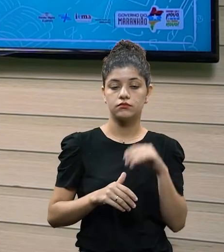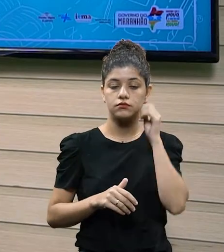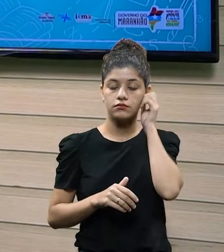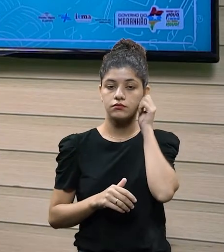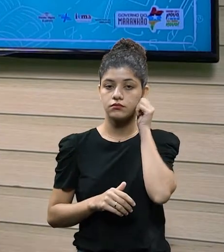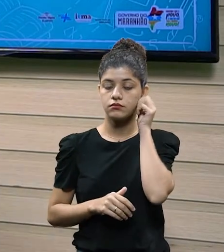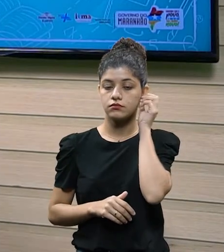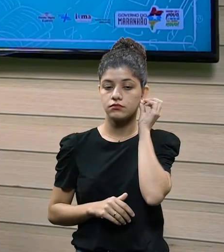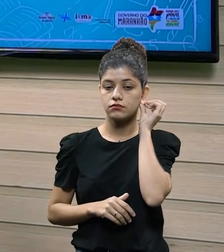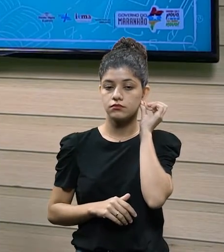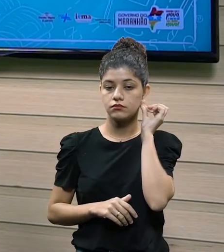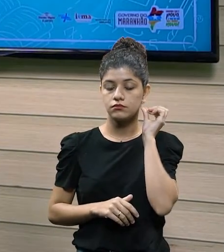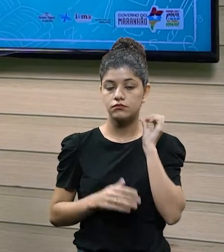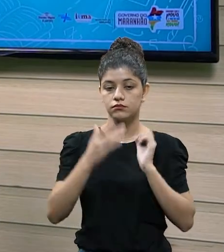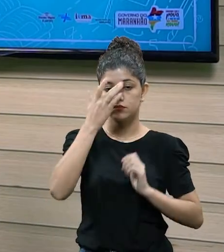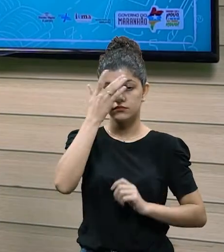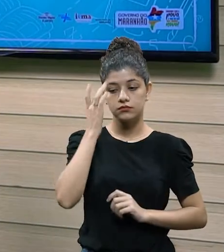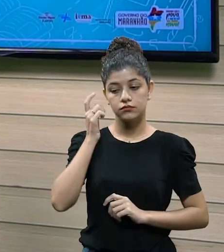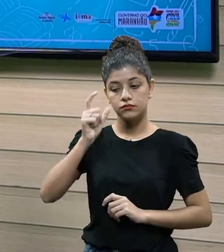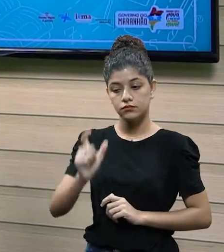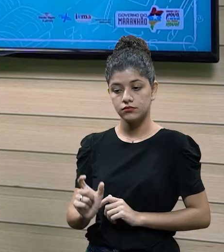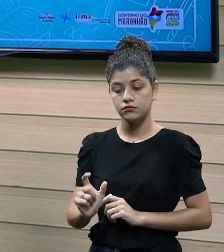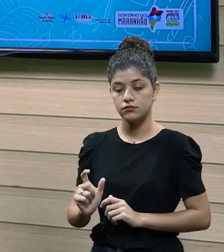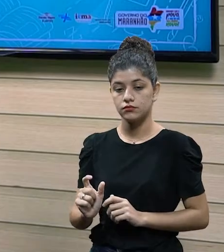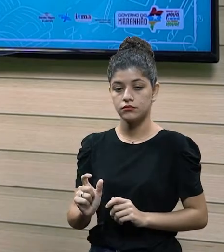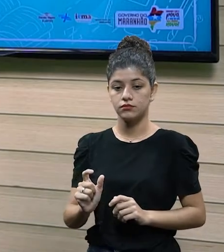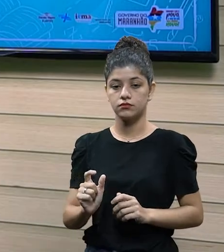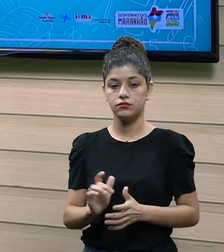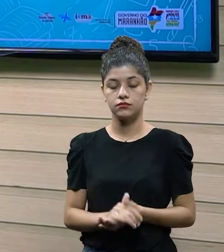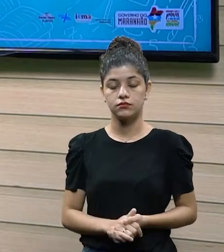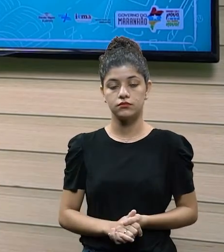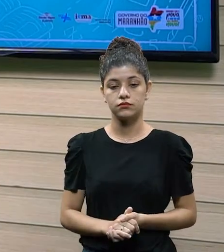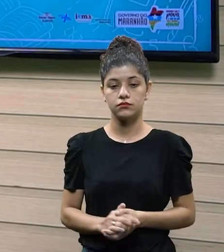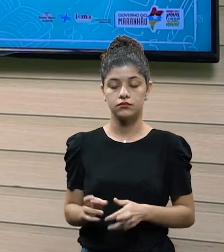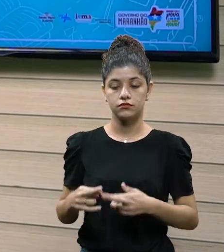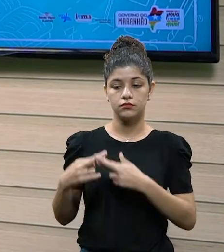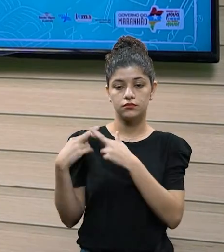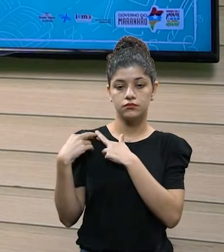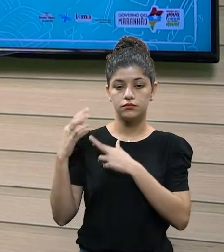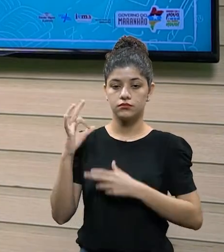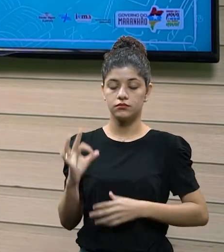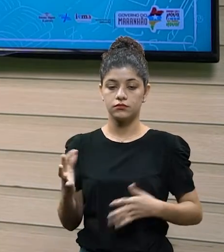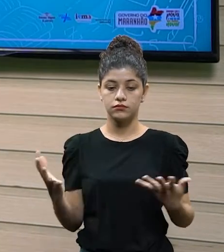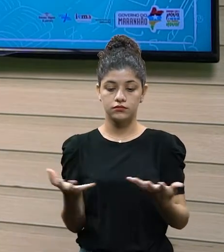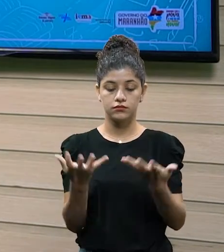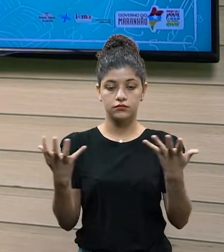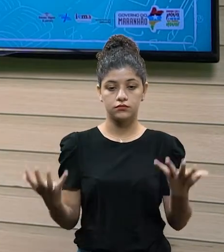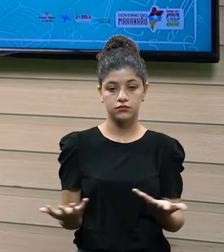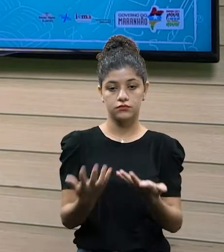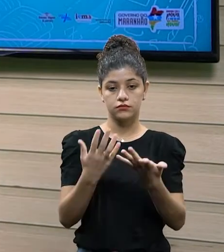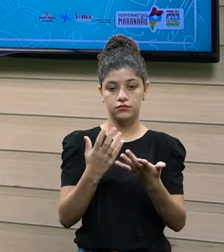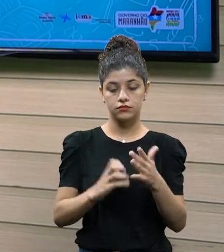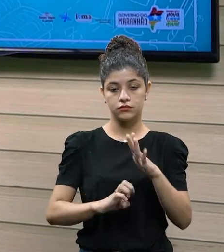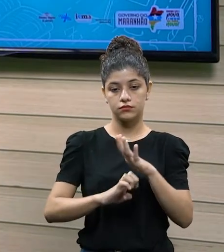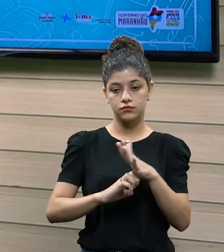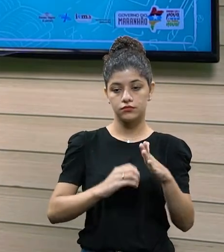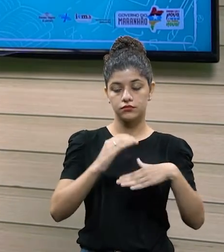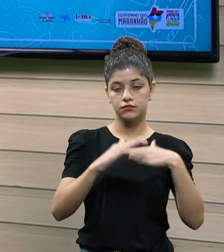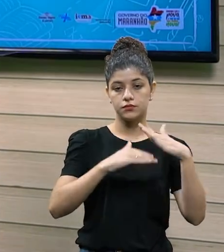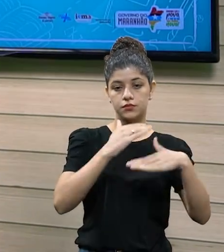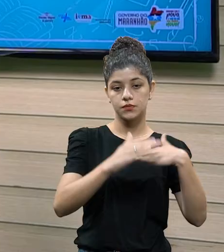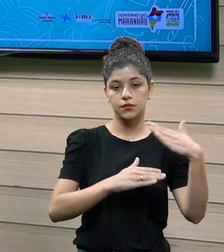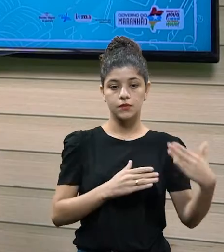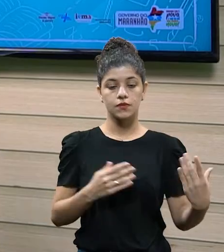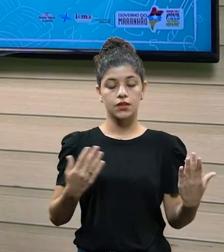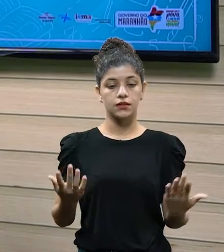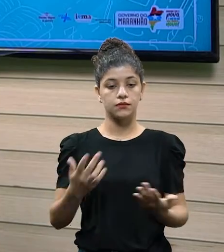eu vou colocar as pessoas certas, nas funções corretas, e vou estimular essas pessoas a bater minhas metas, a fazer com que minha empresa se destaque, e aí a